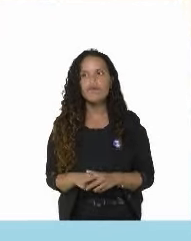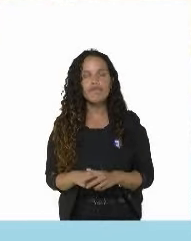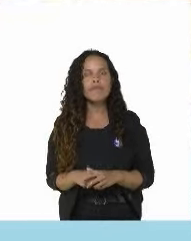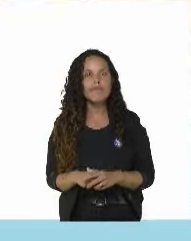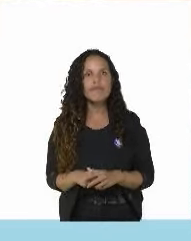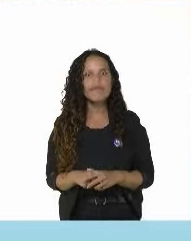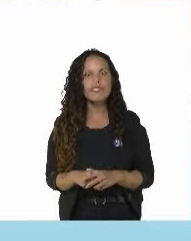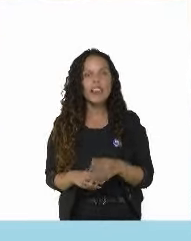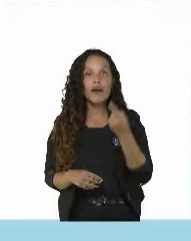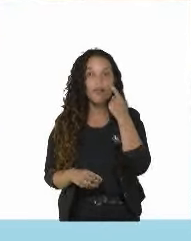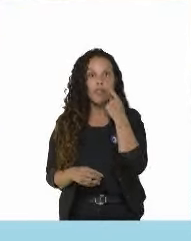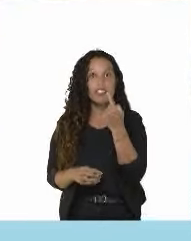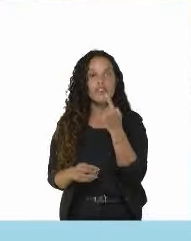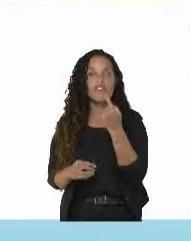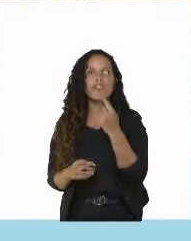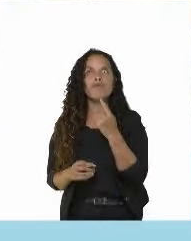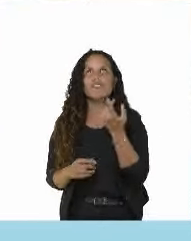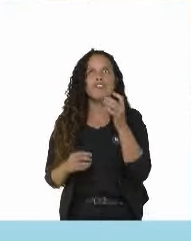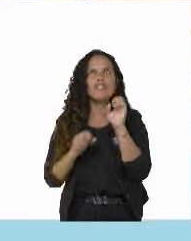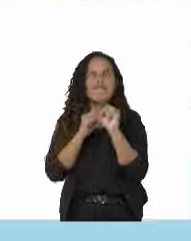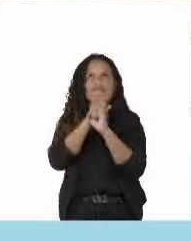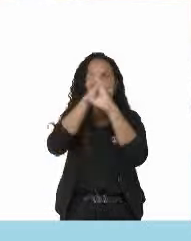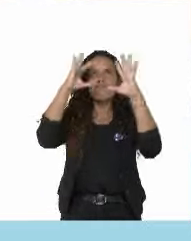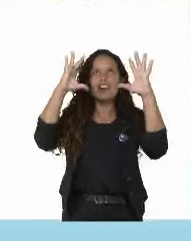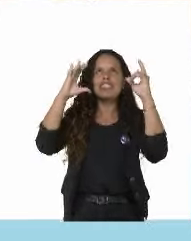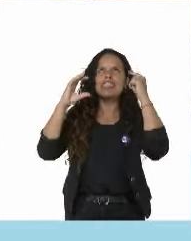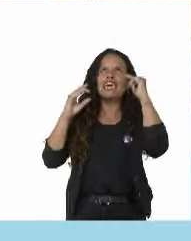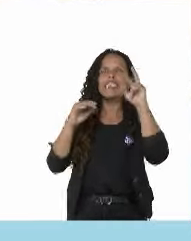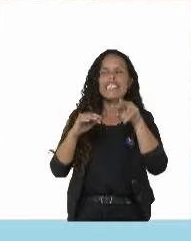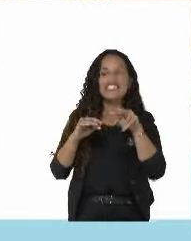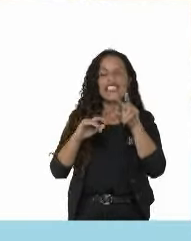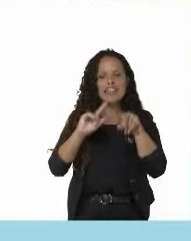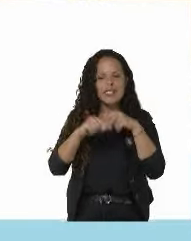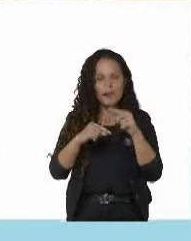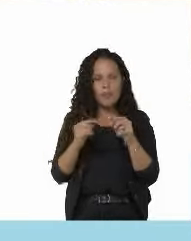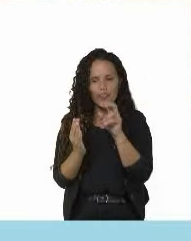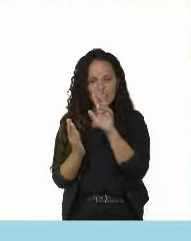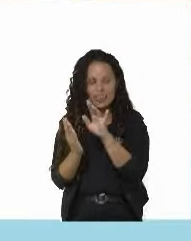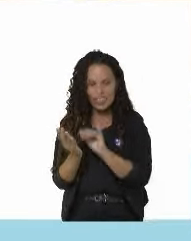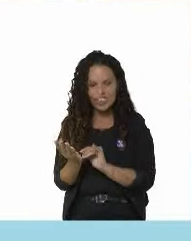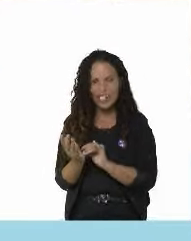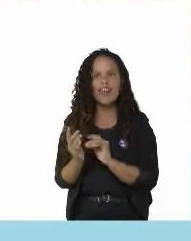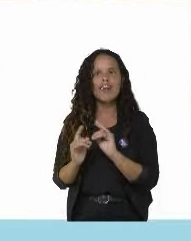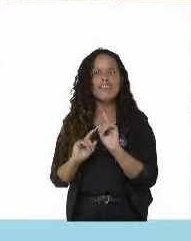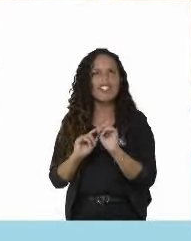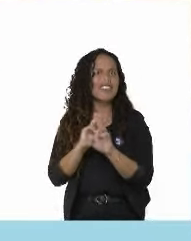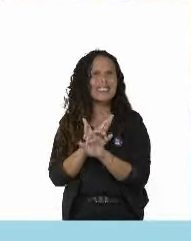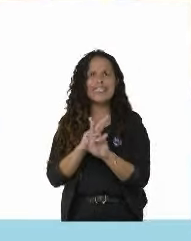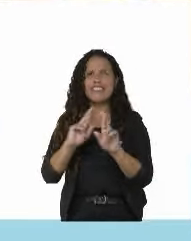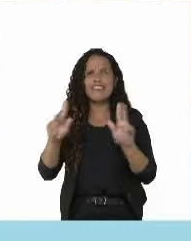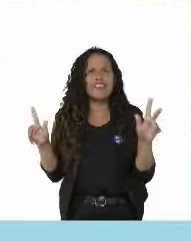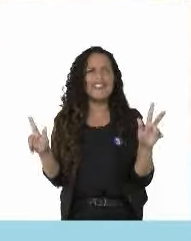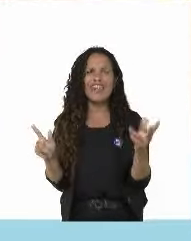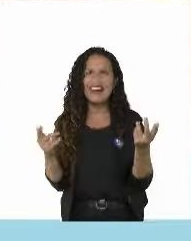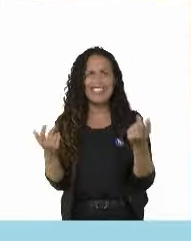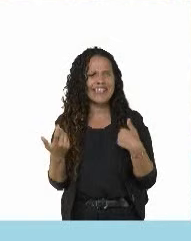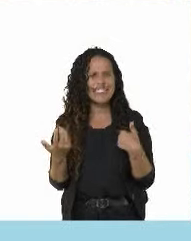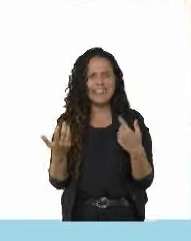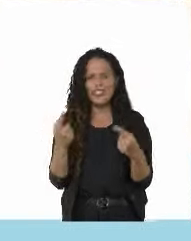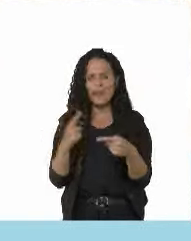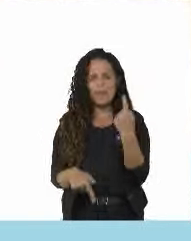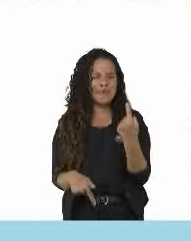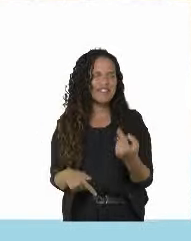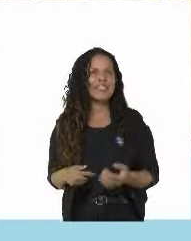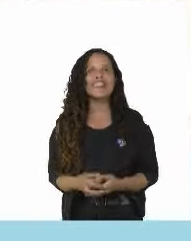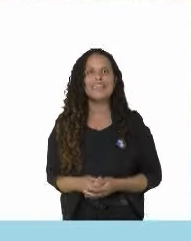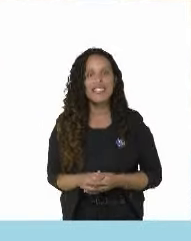você tem uma imagem na cabeça, você imagina uma coisa, aí você escreve o prompt e ele te dá uma imagem que não tem absolutamente nada a ver com aquilo que você